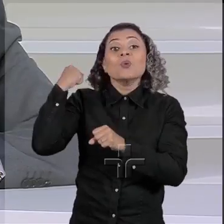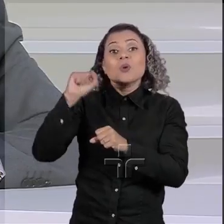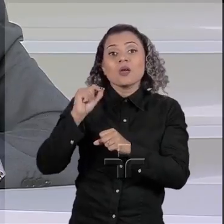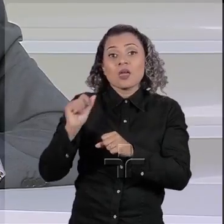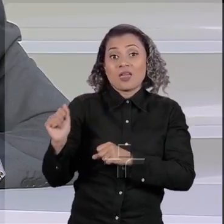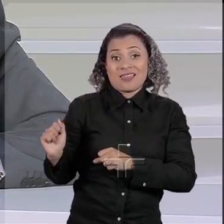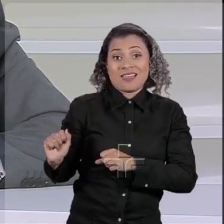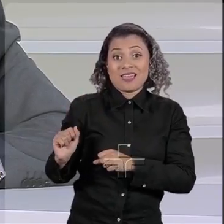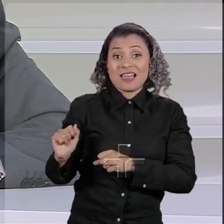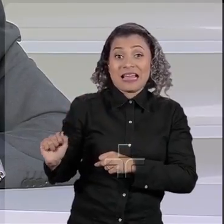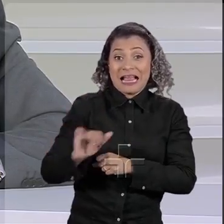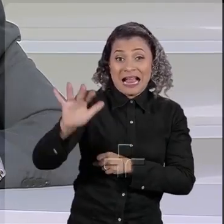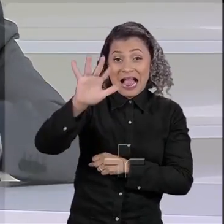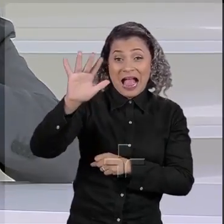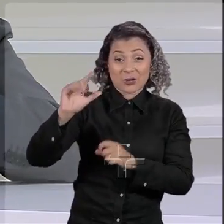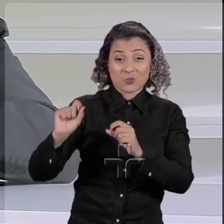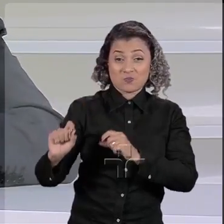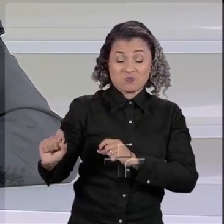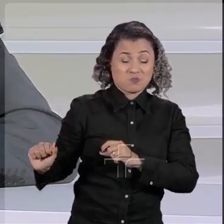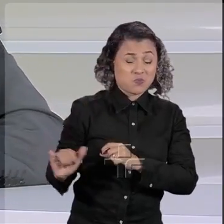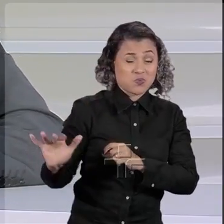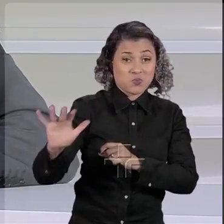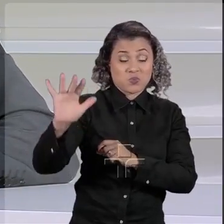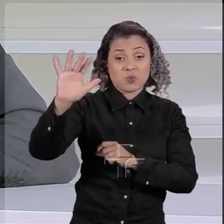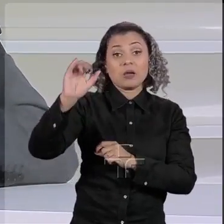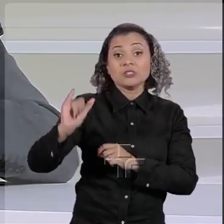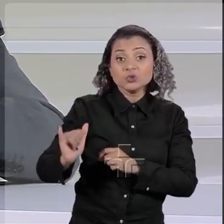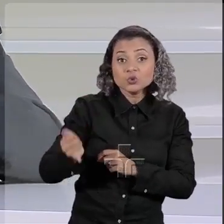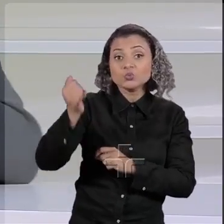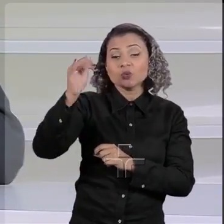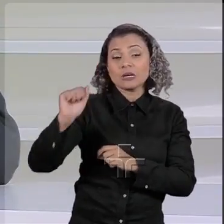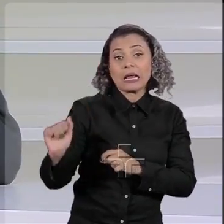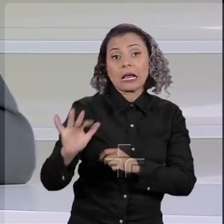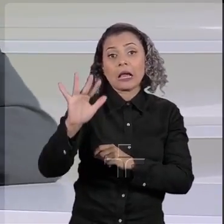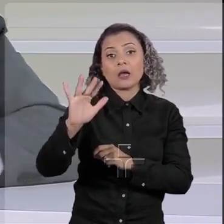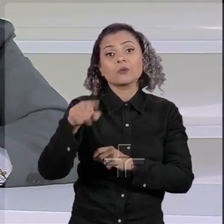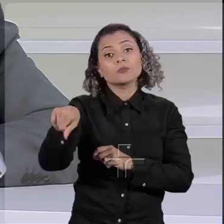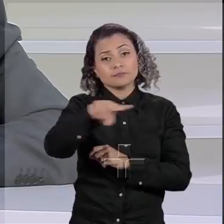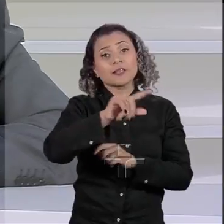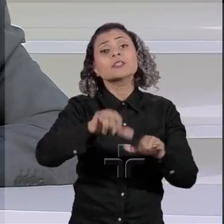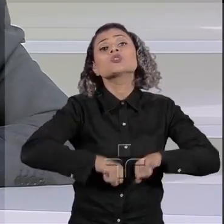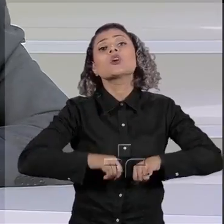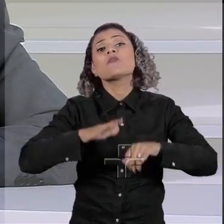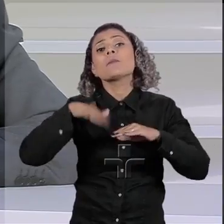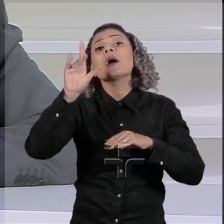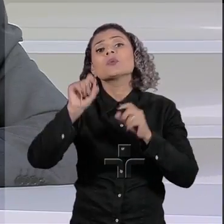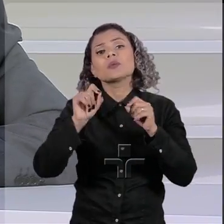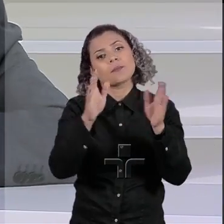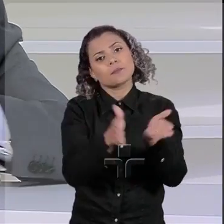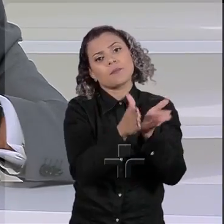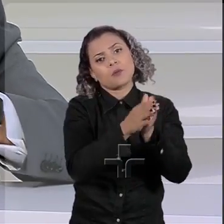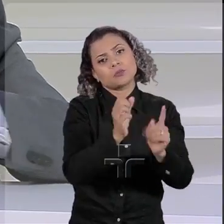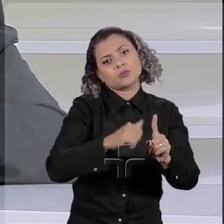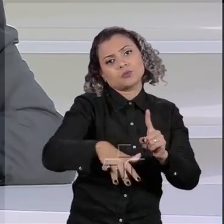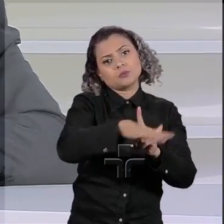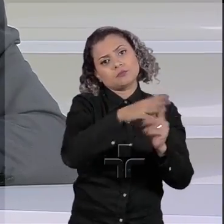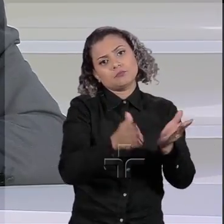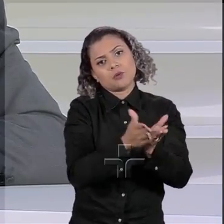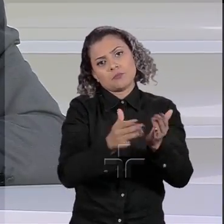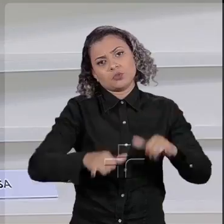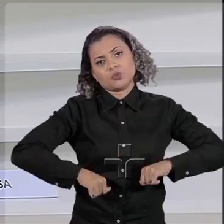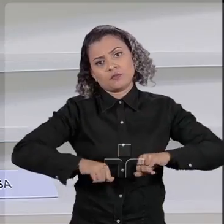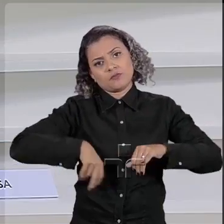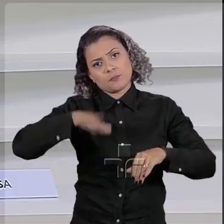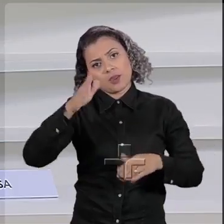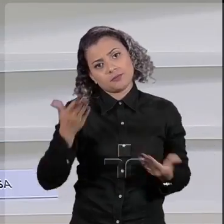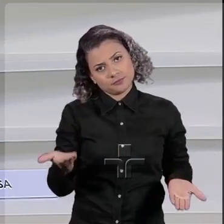alta e fora de controle. E quem paga o preço maior por isso, a gente sabe, são os segmentos menos favorecidos da sociedade, os pobres. Um